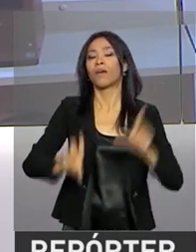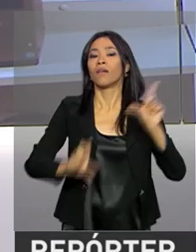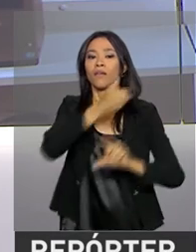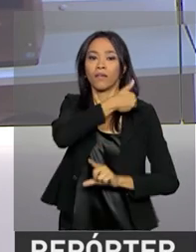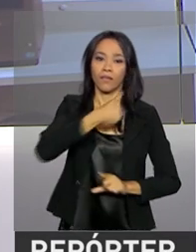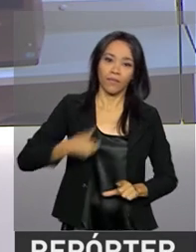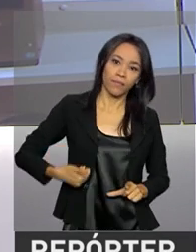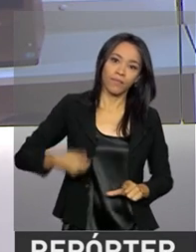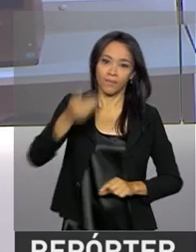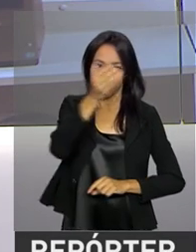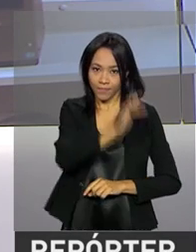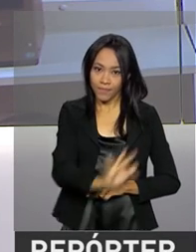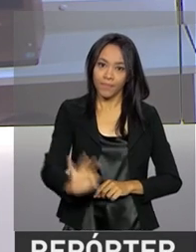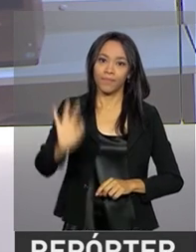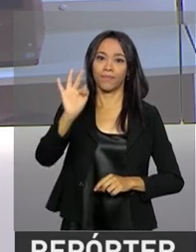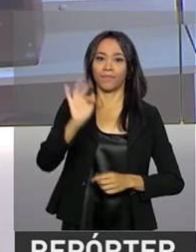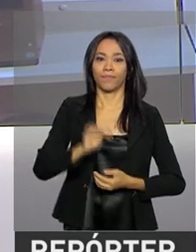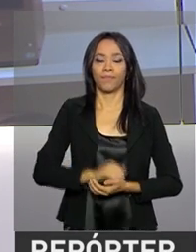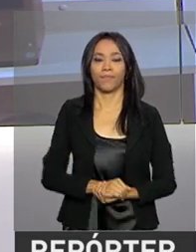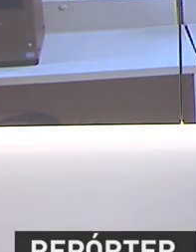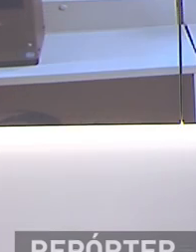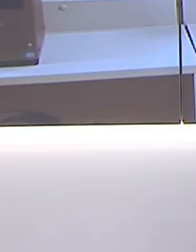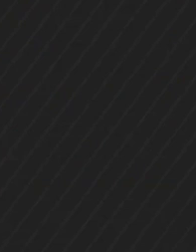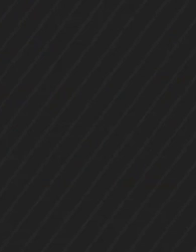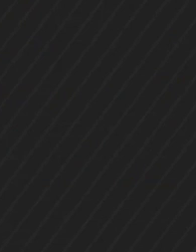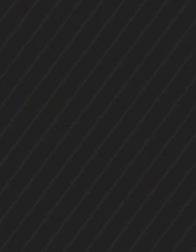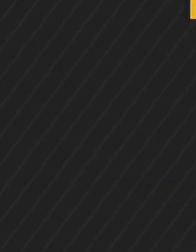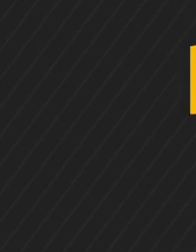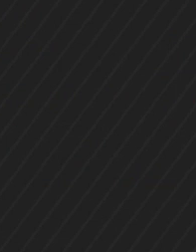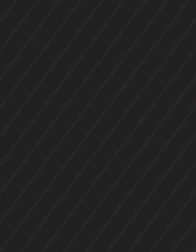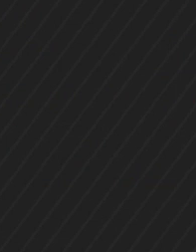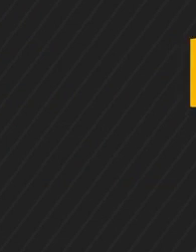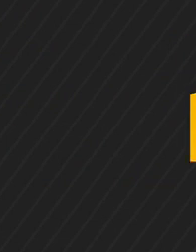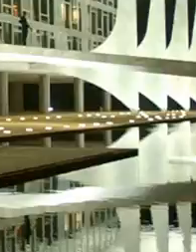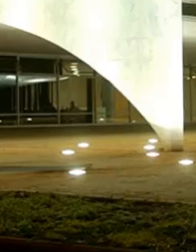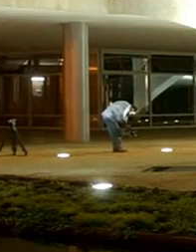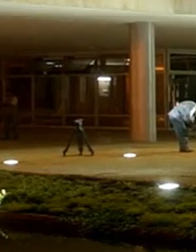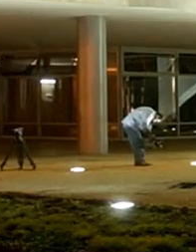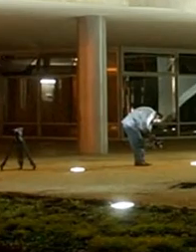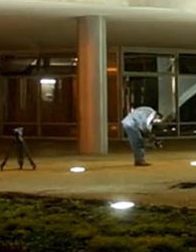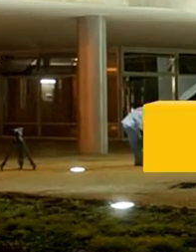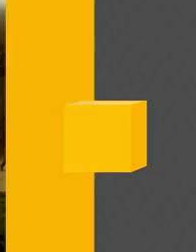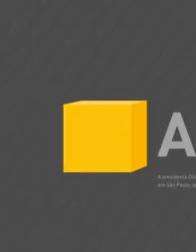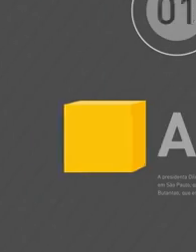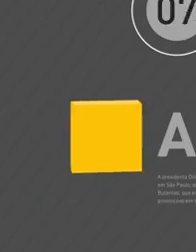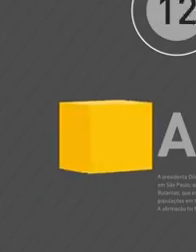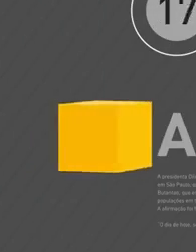NBR, a TV do Governo Federal.